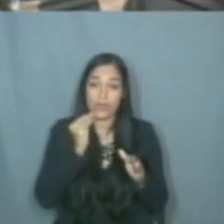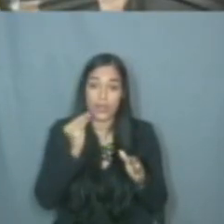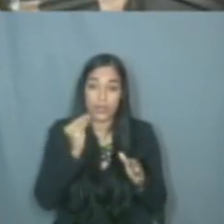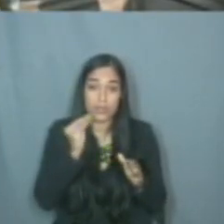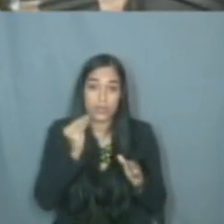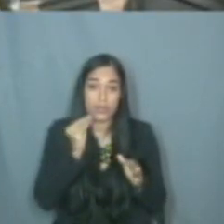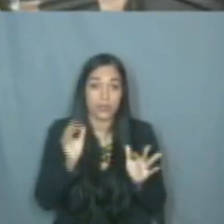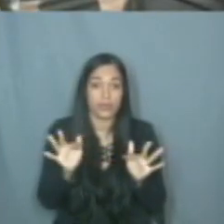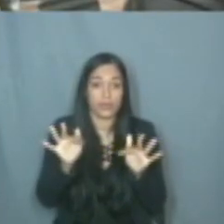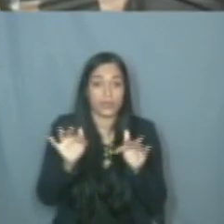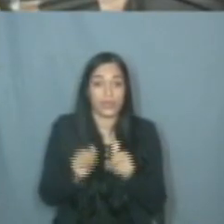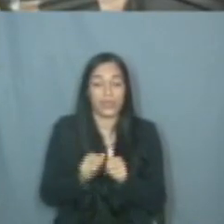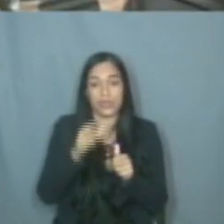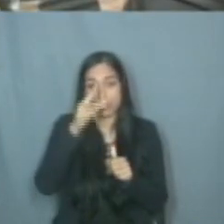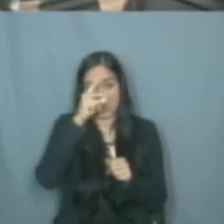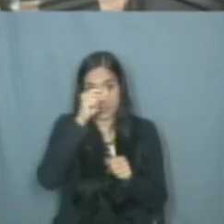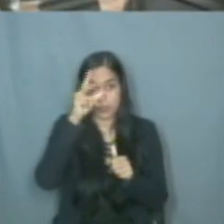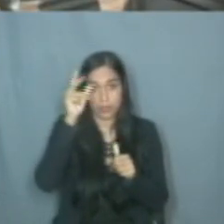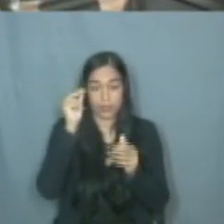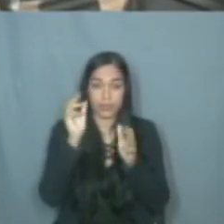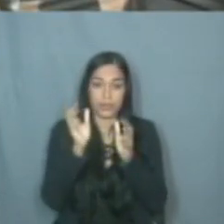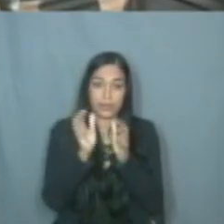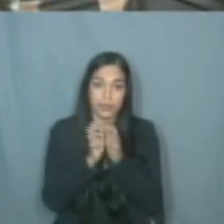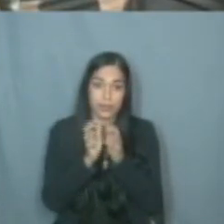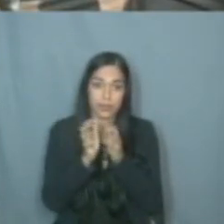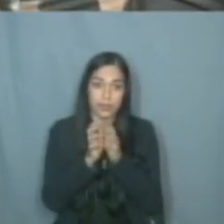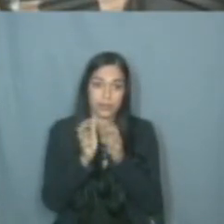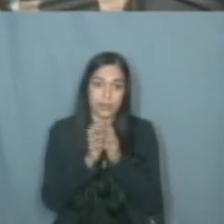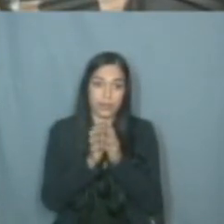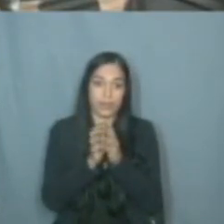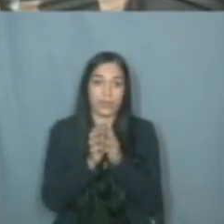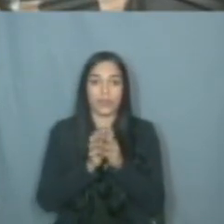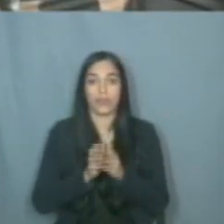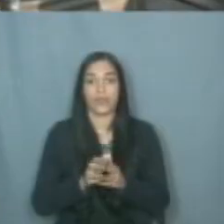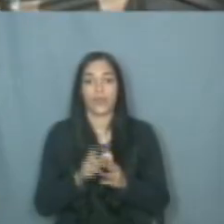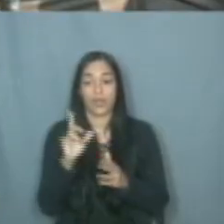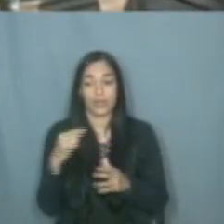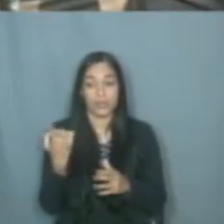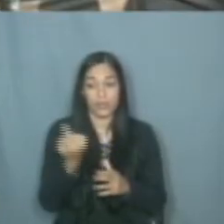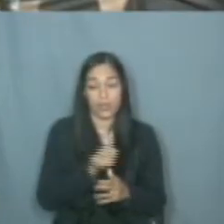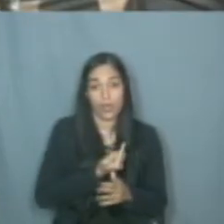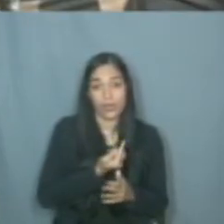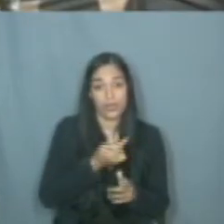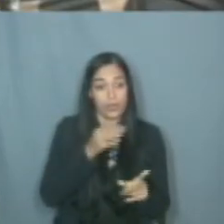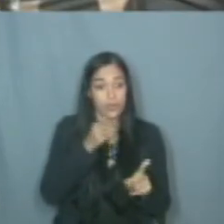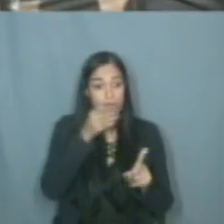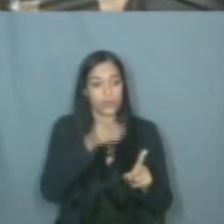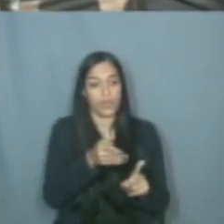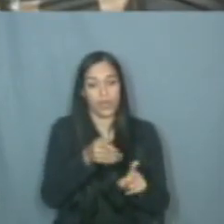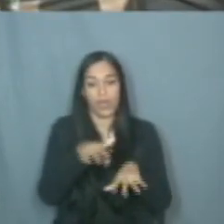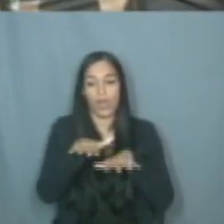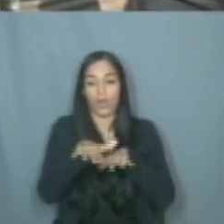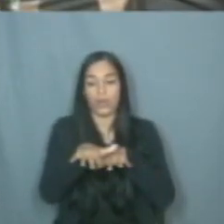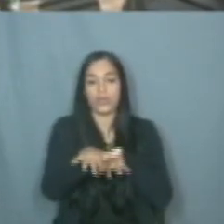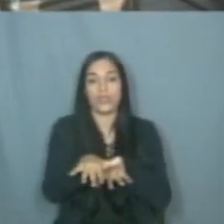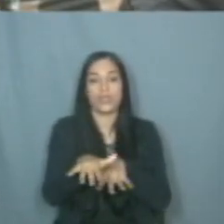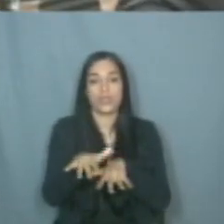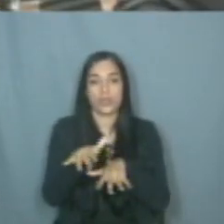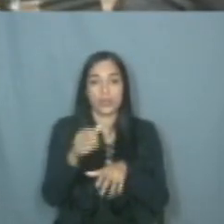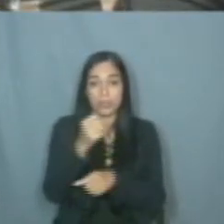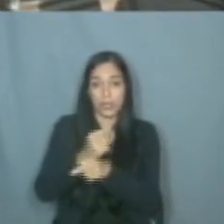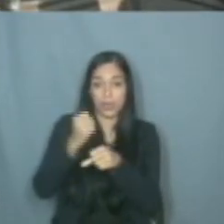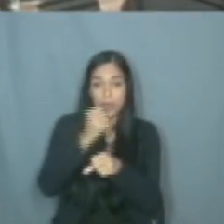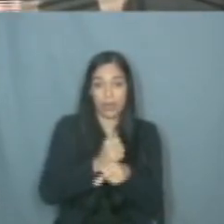pretendida pelo prefeito da cidade do Recife. A gente não pode nortear o trânsito do momento para uma obra pretendida